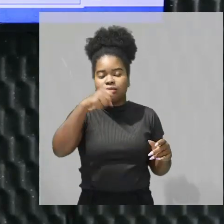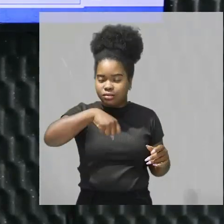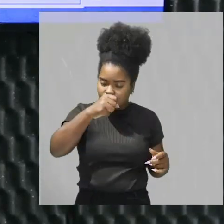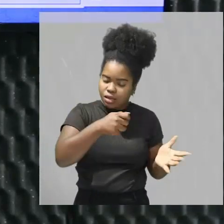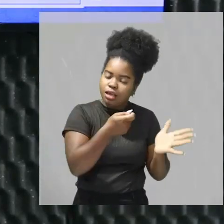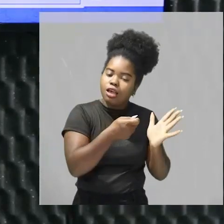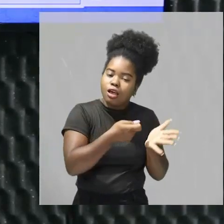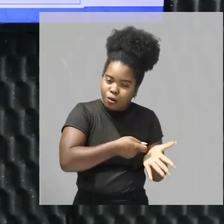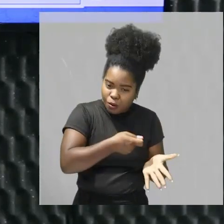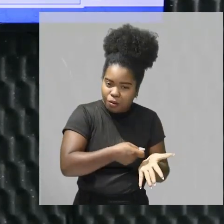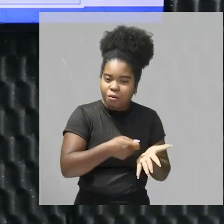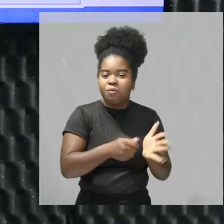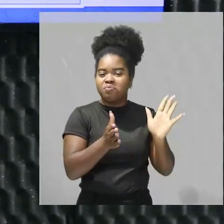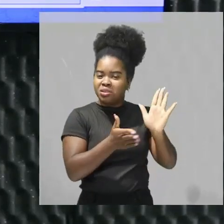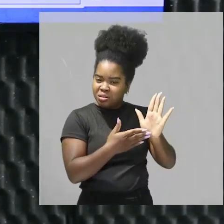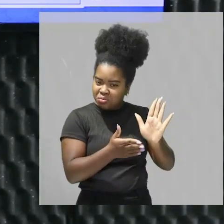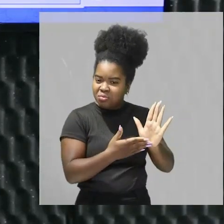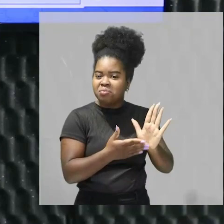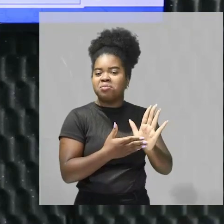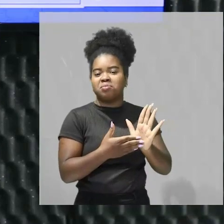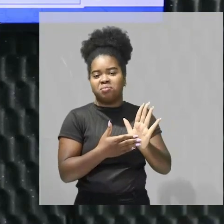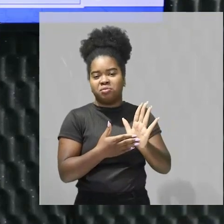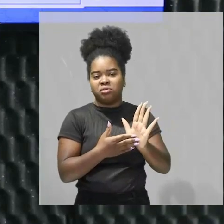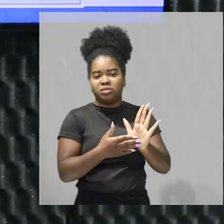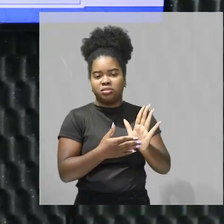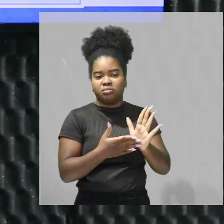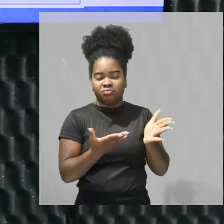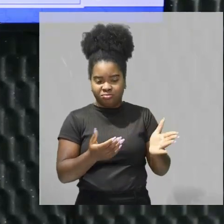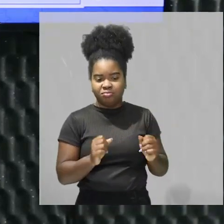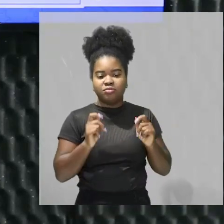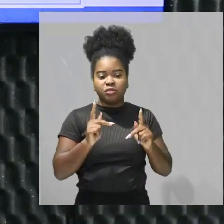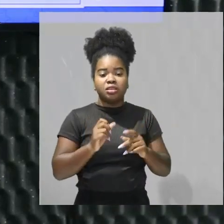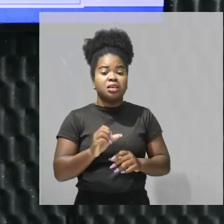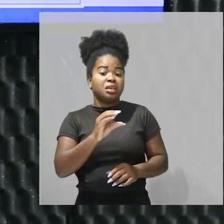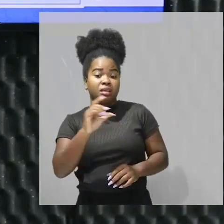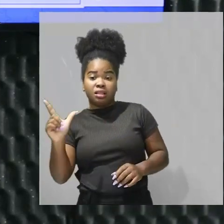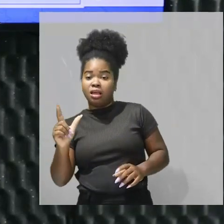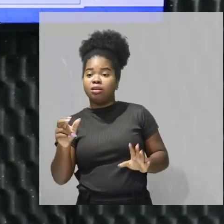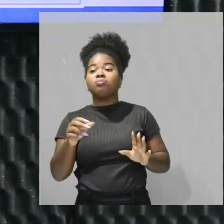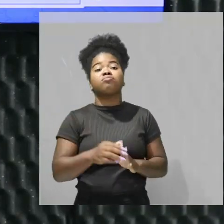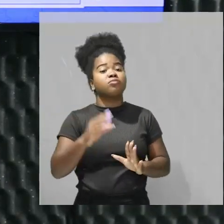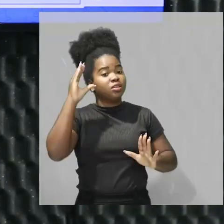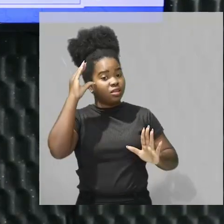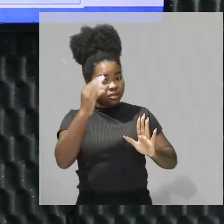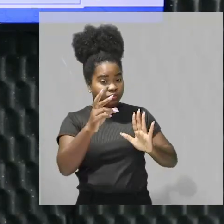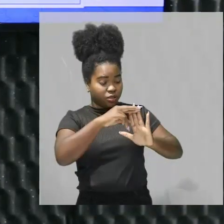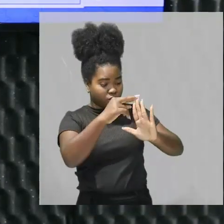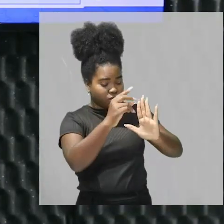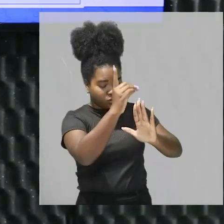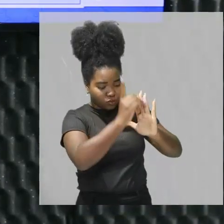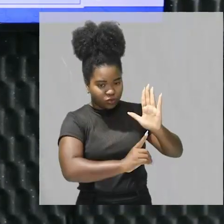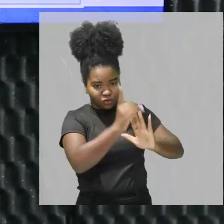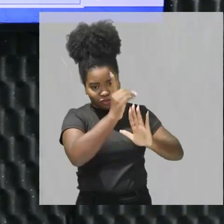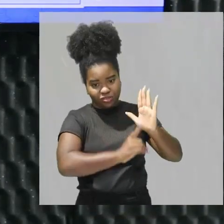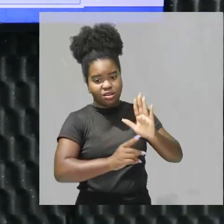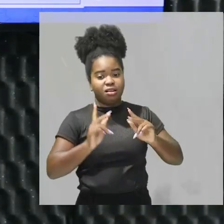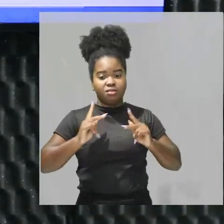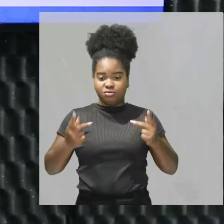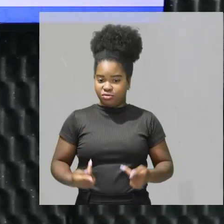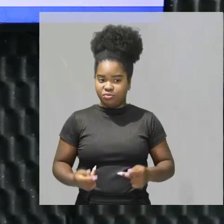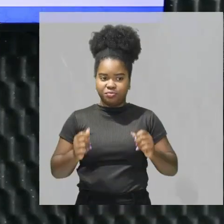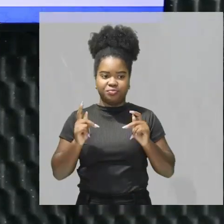uma proposta de intervenção e, claro, que respeite os direitos humanos. Não posso propor algo que vá contra os direitos